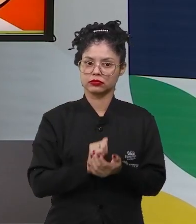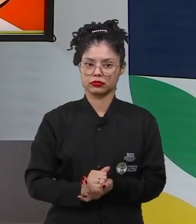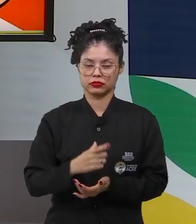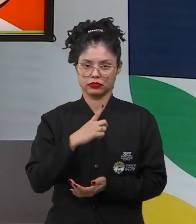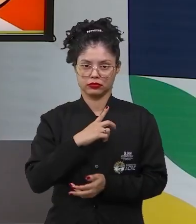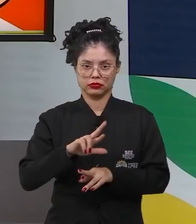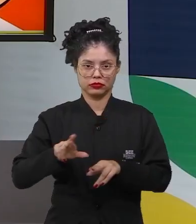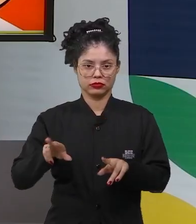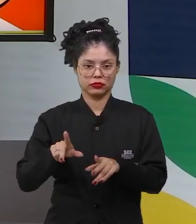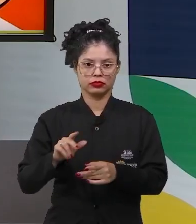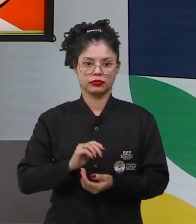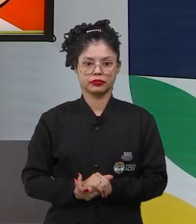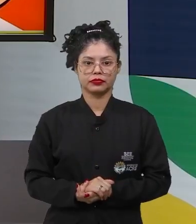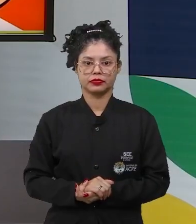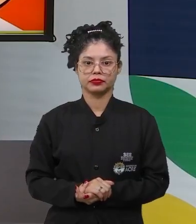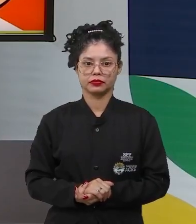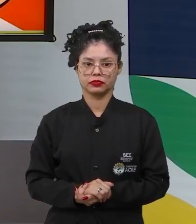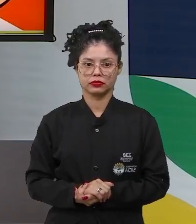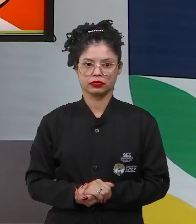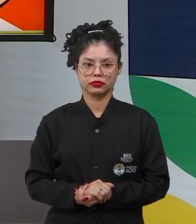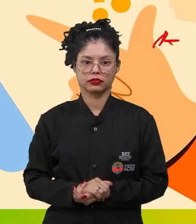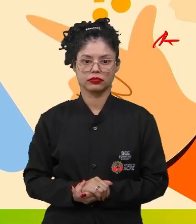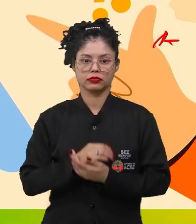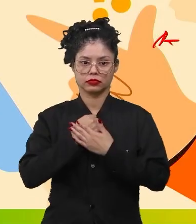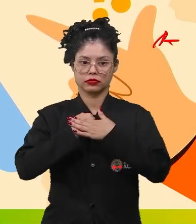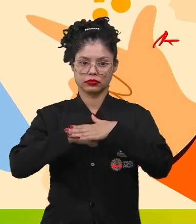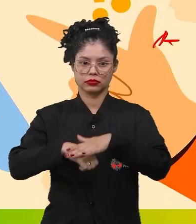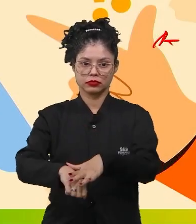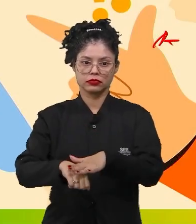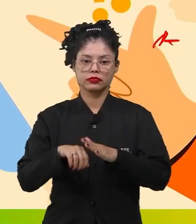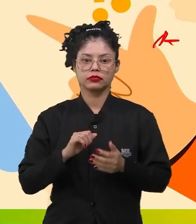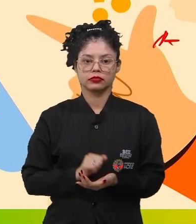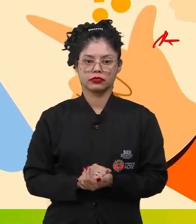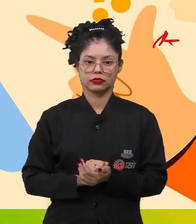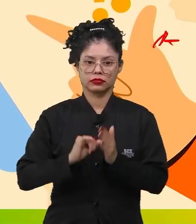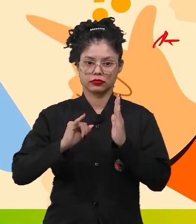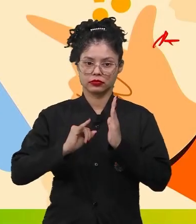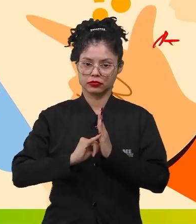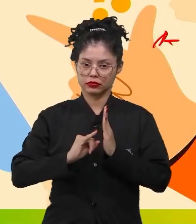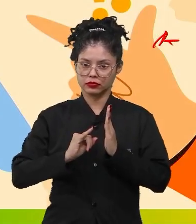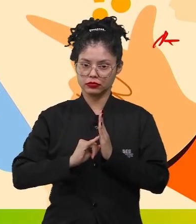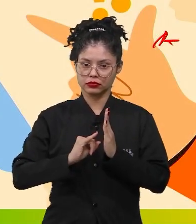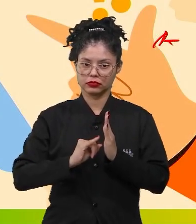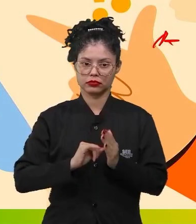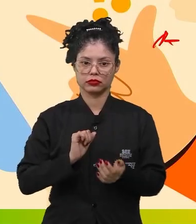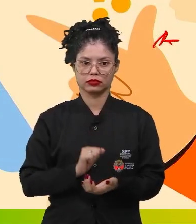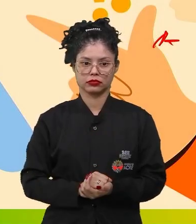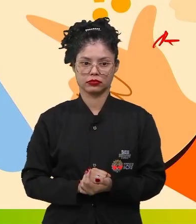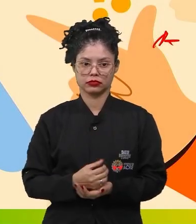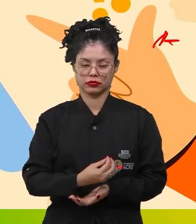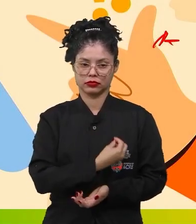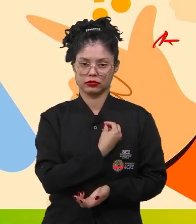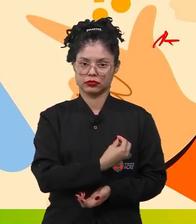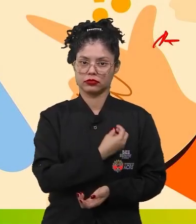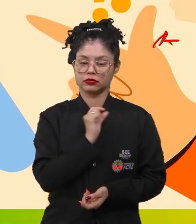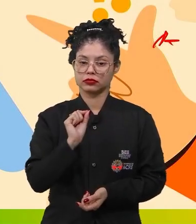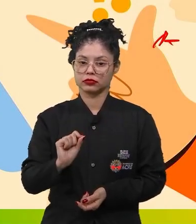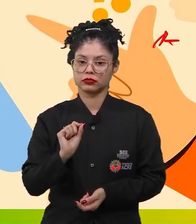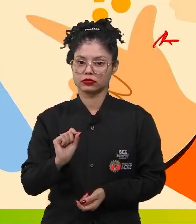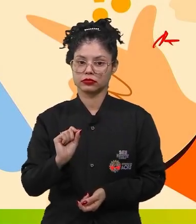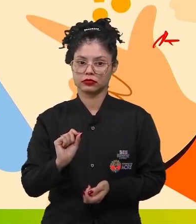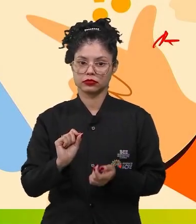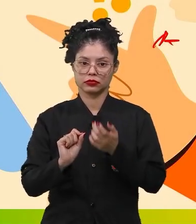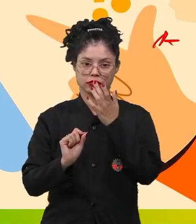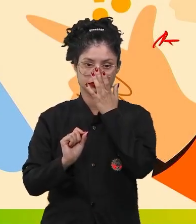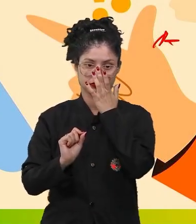é diferente dele. Olha que interessante. O racismo, ele pode ser institucional. O que é